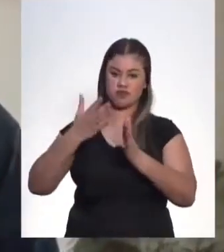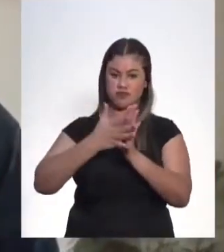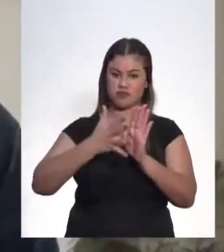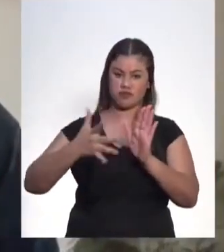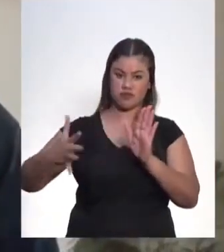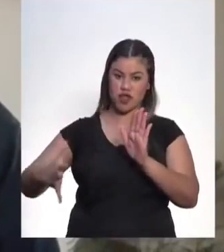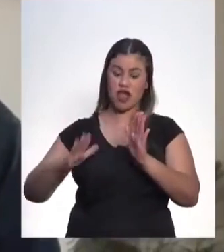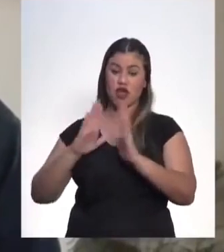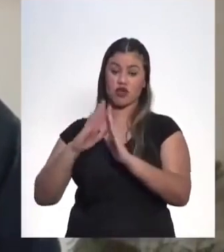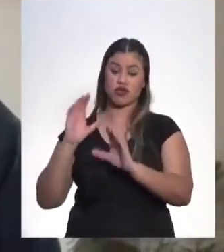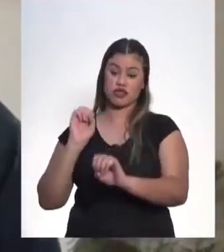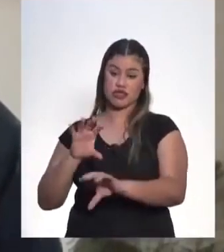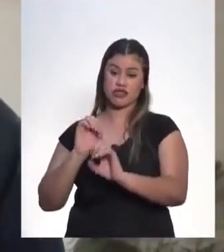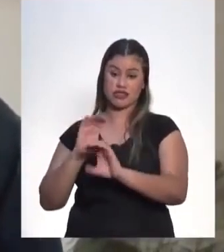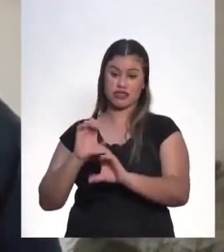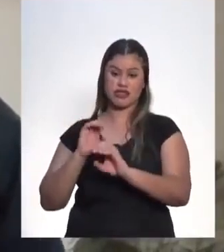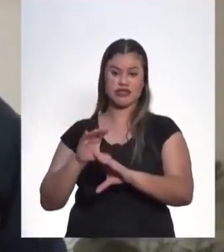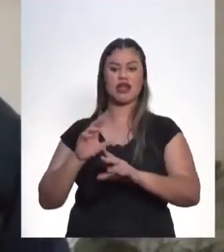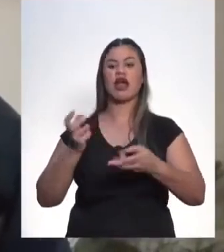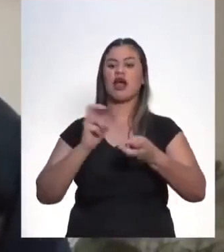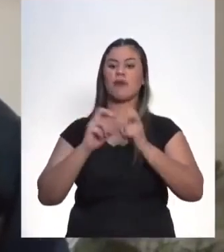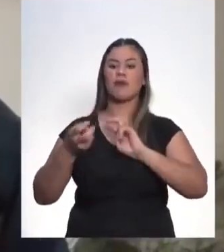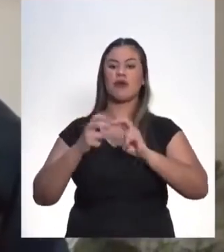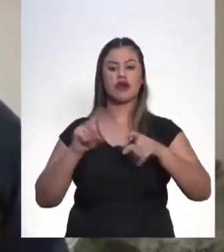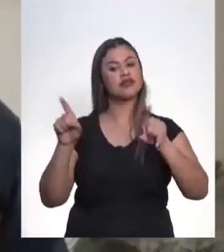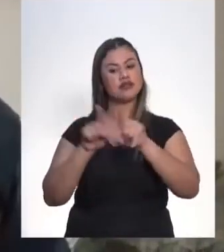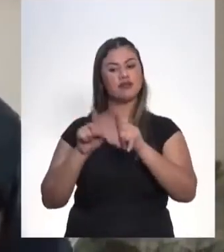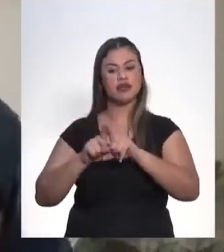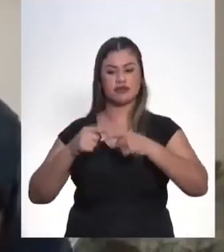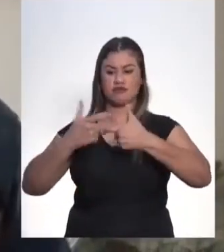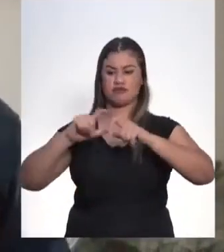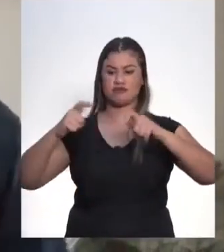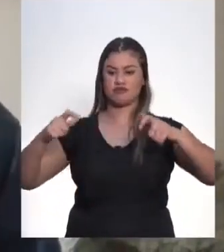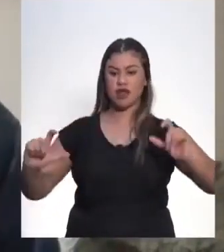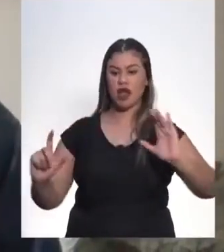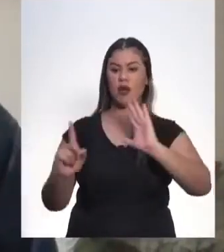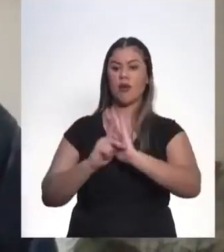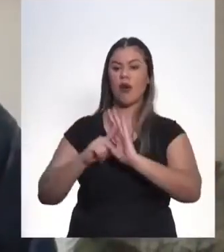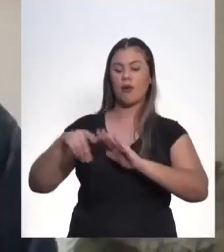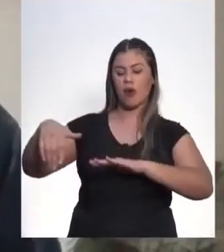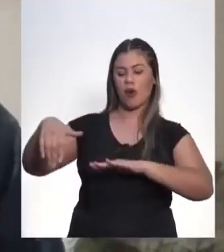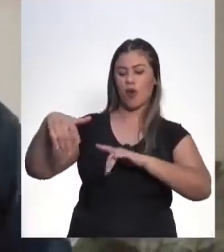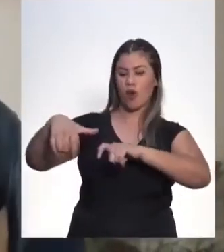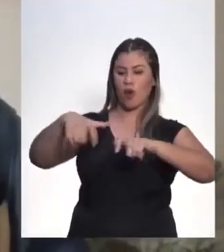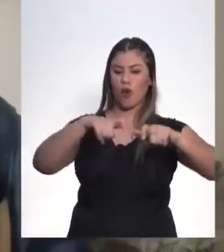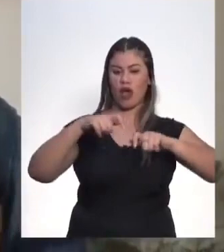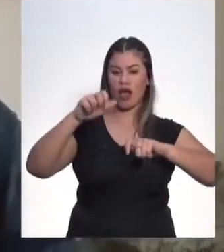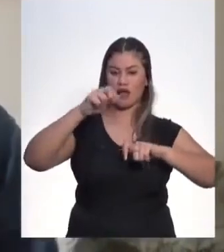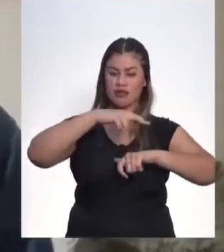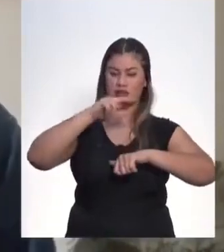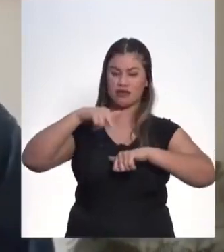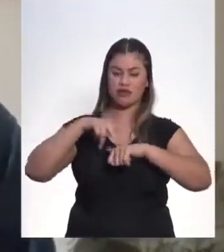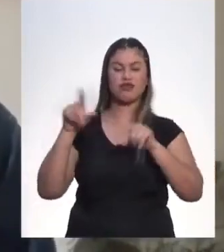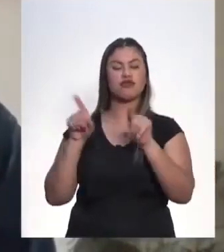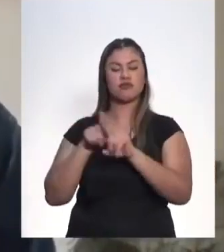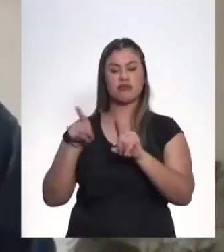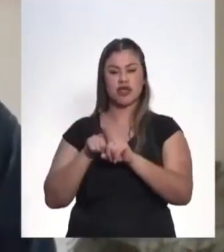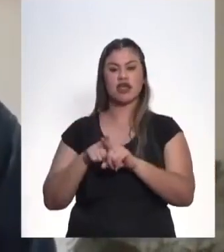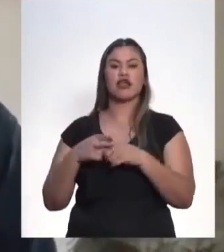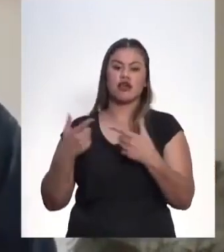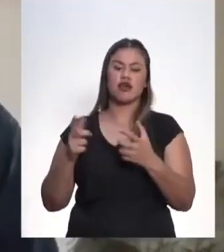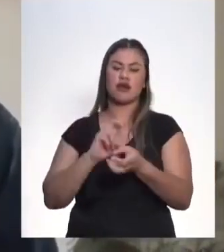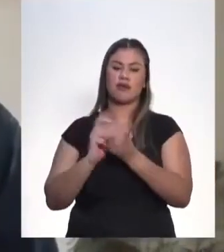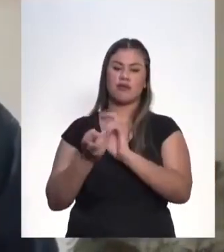escolarização da capoeira e expansão dessa capoeira para além do território nacional, e hoje a capoeira está